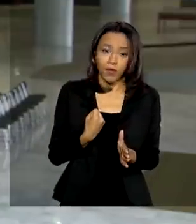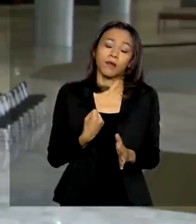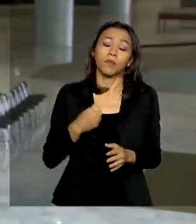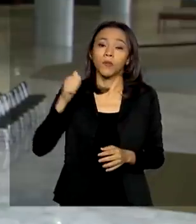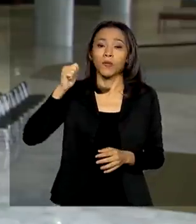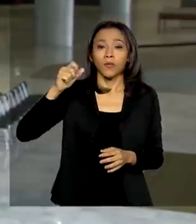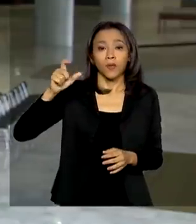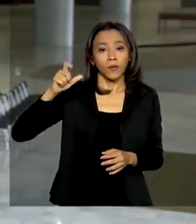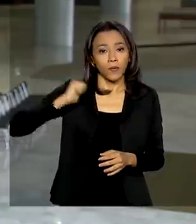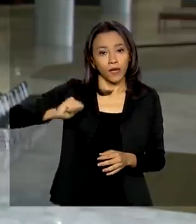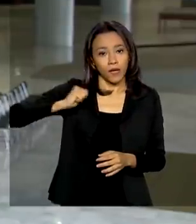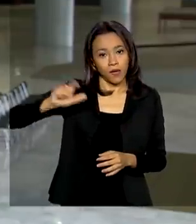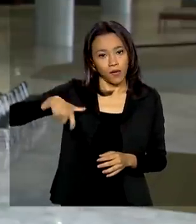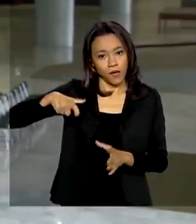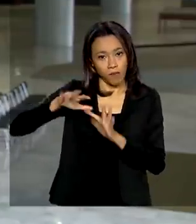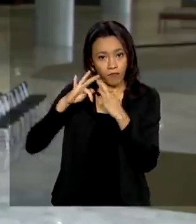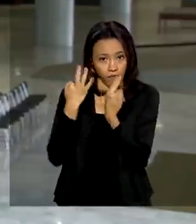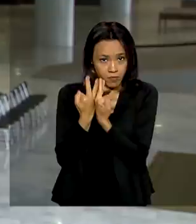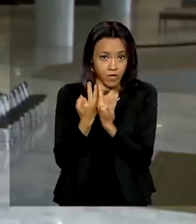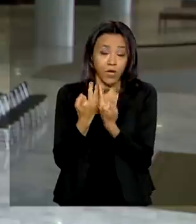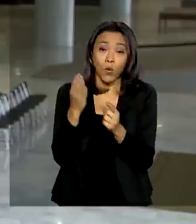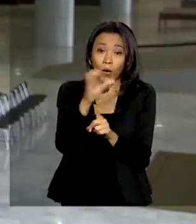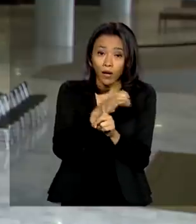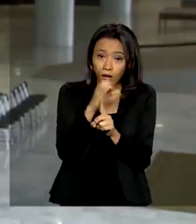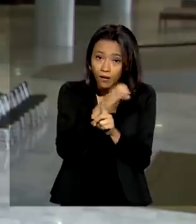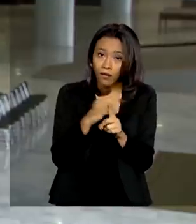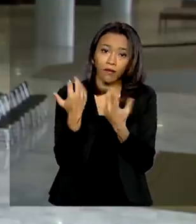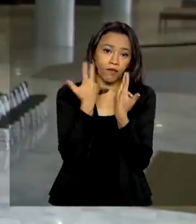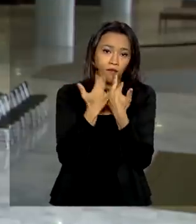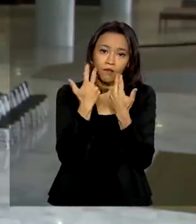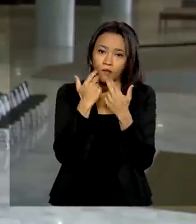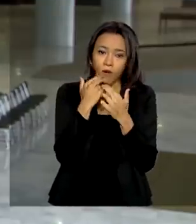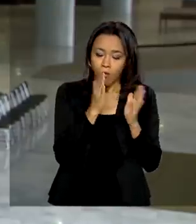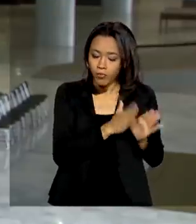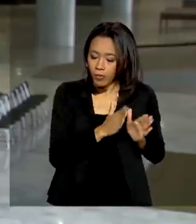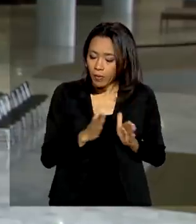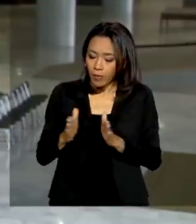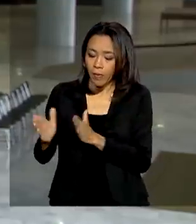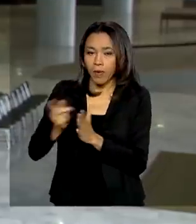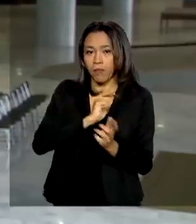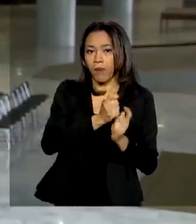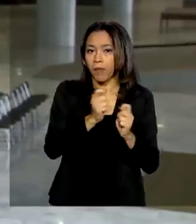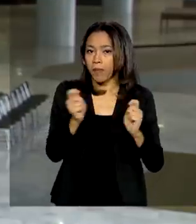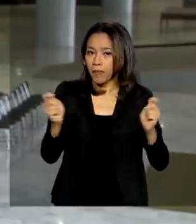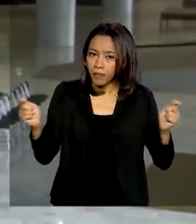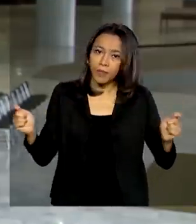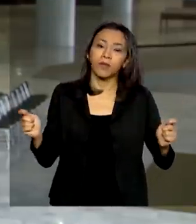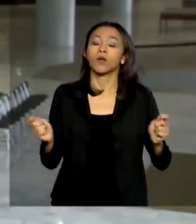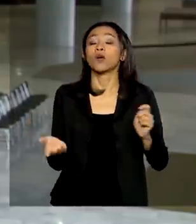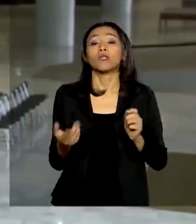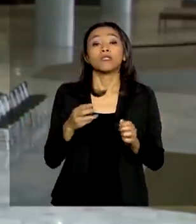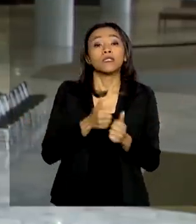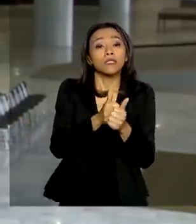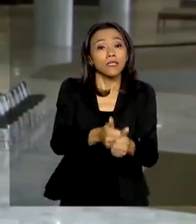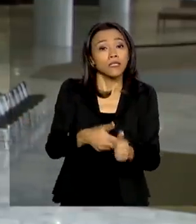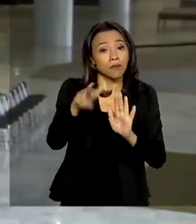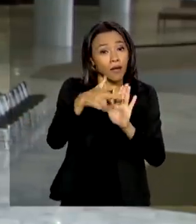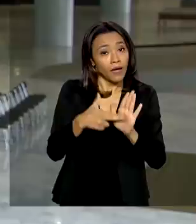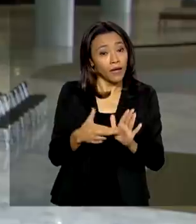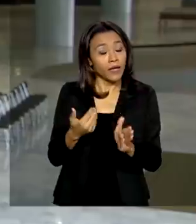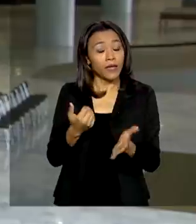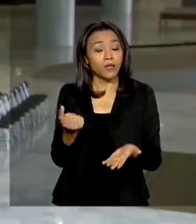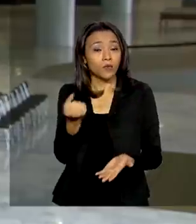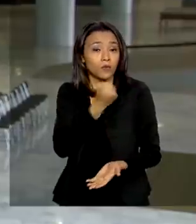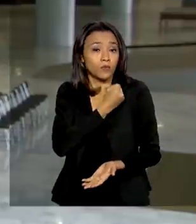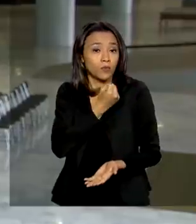Bolsa Família, o calendário de pagamento segue o fluxo normal de acordo com o último dígito do NIS, o número de